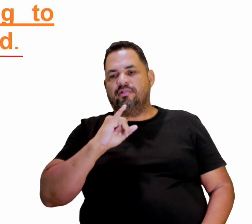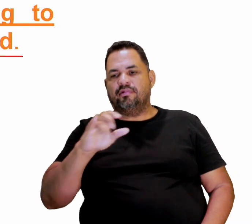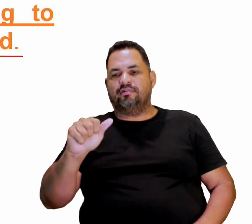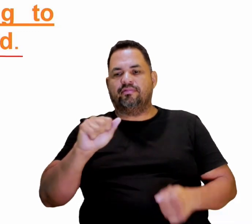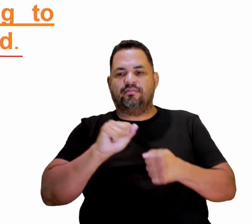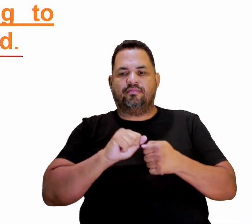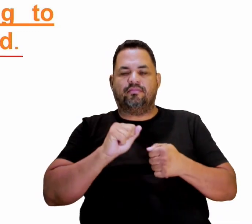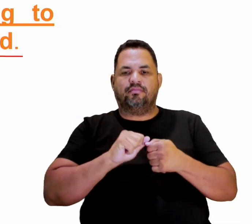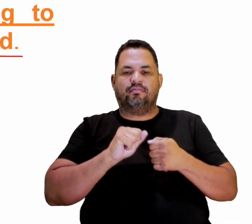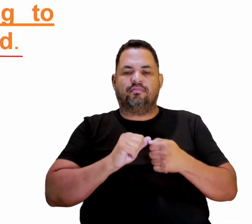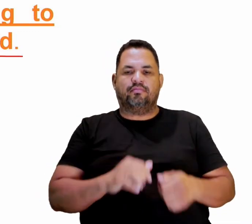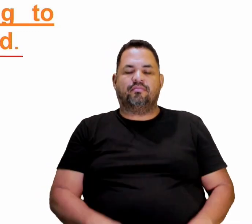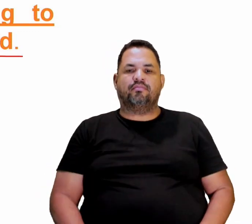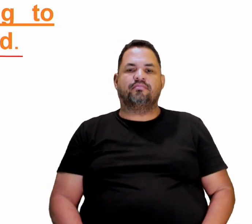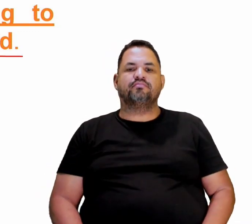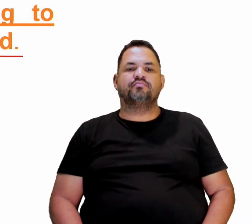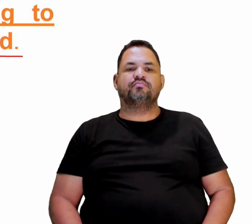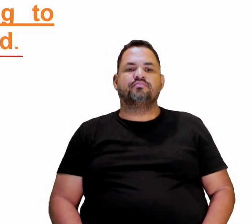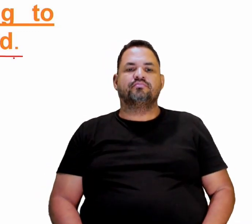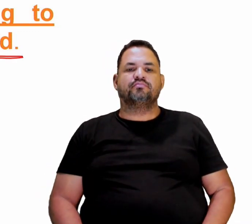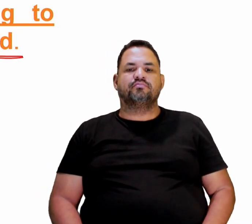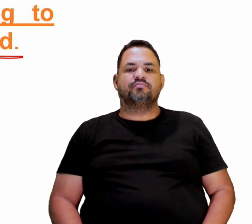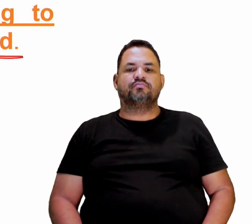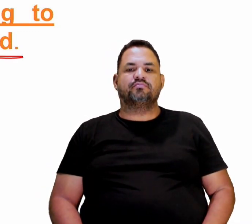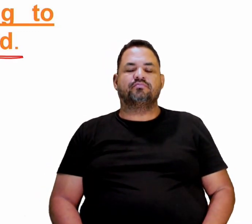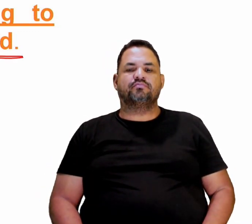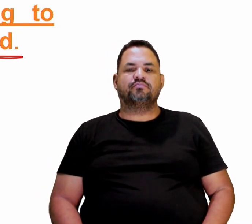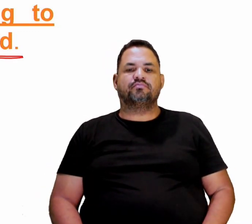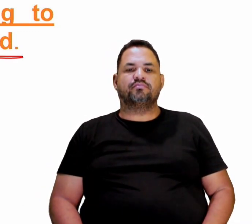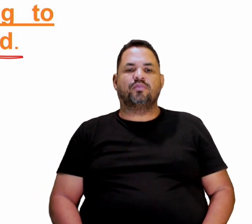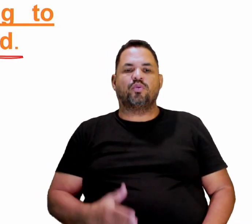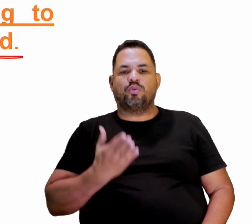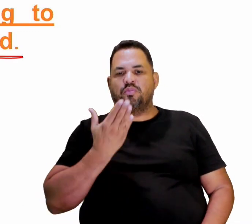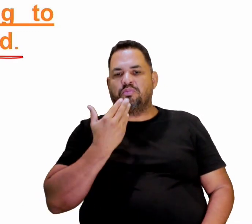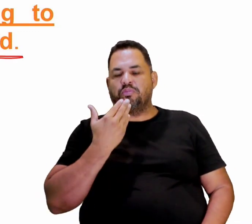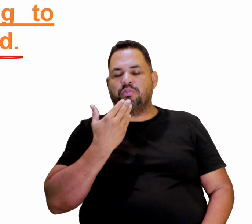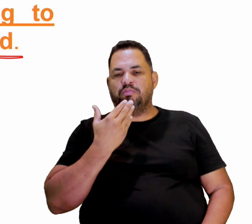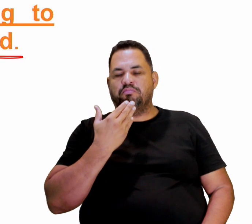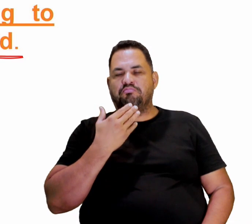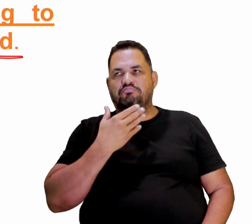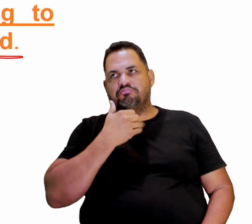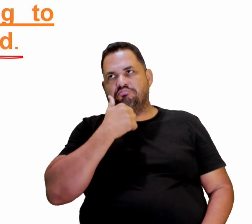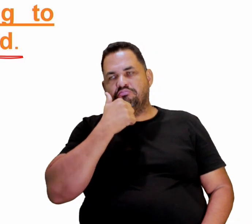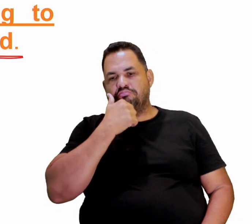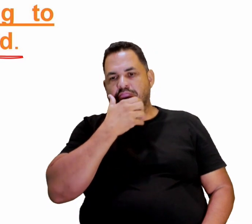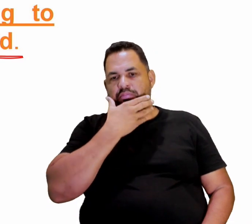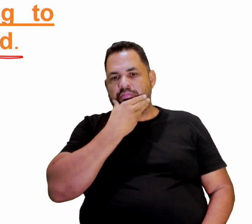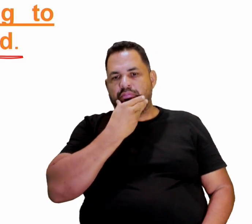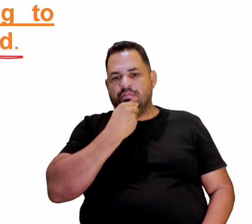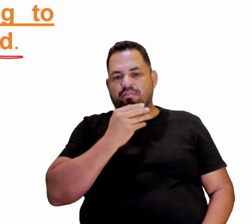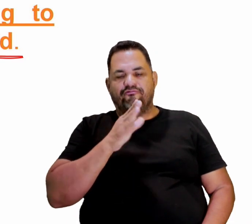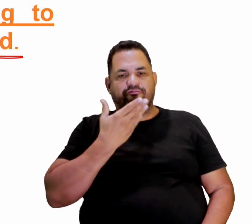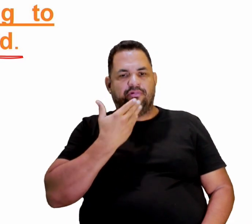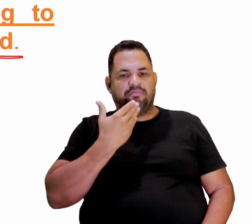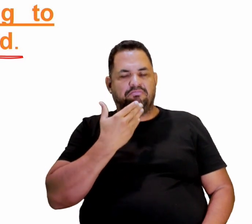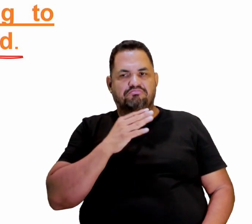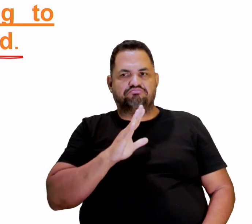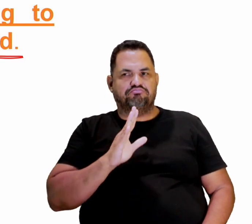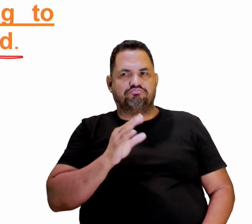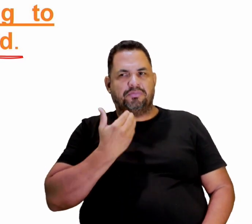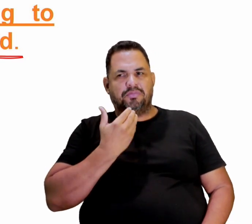comer It's que eu verbo junk Foods são aquelas comidas que não tem muito valor nutricional